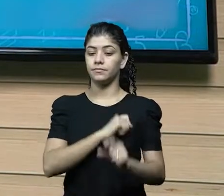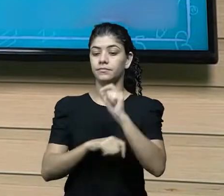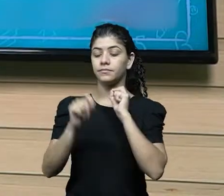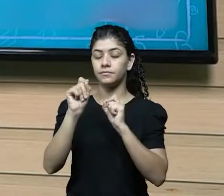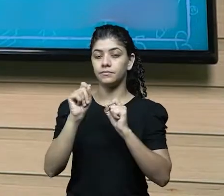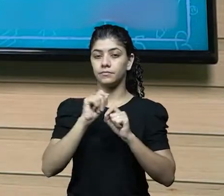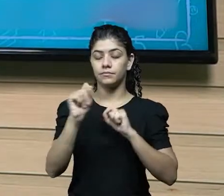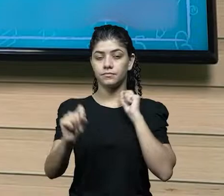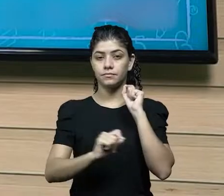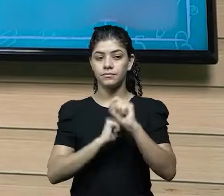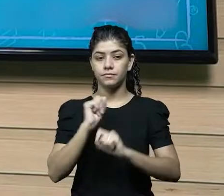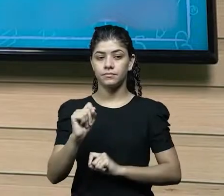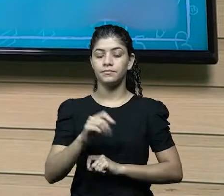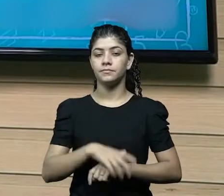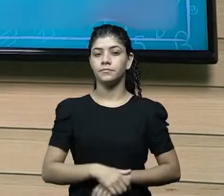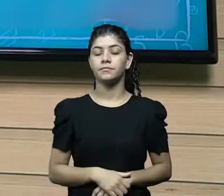como